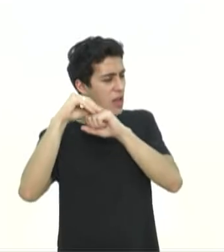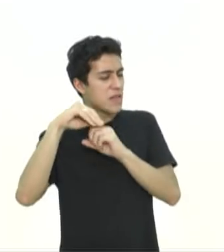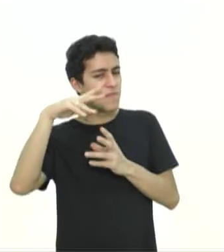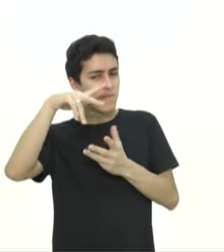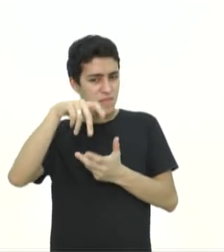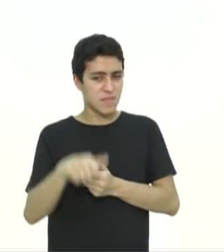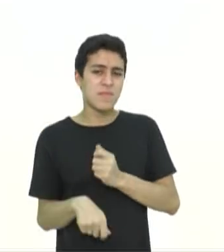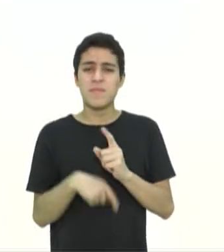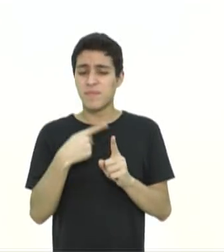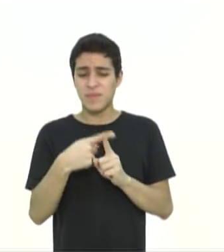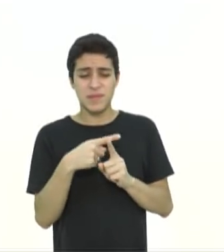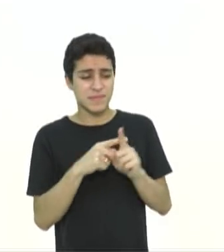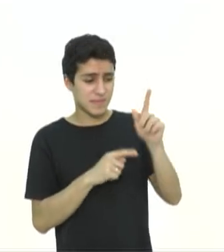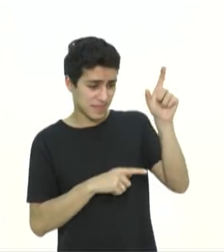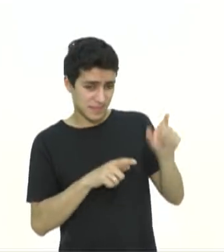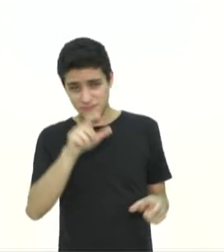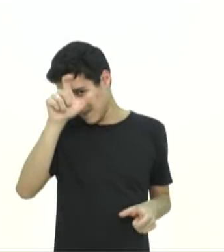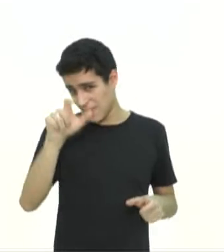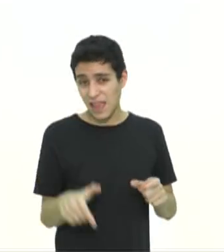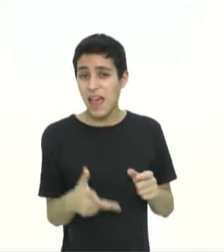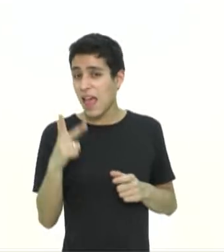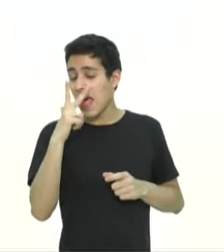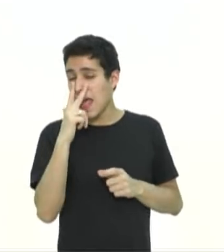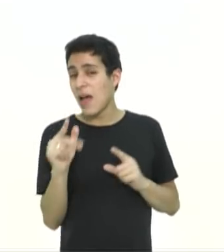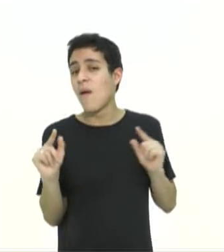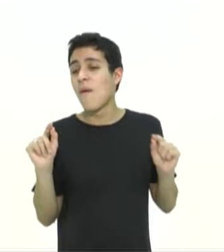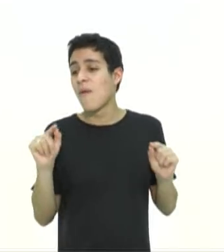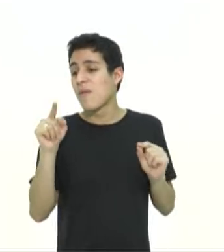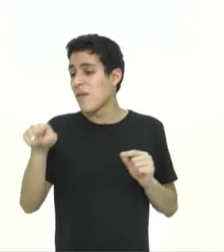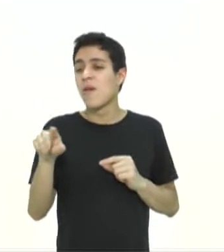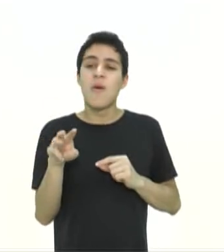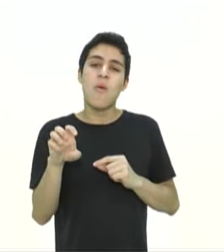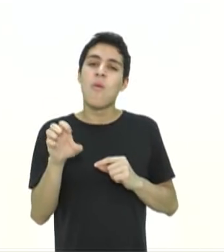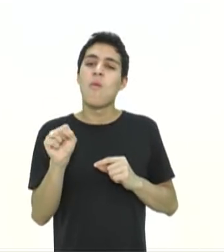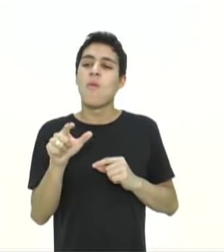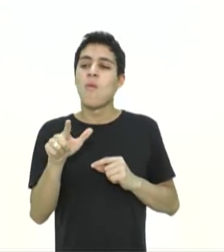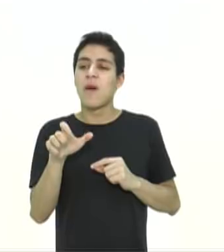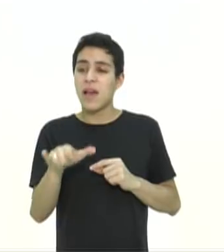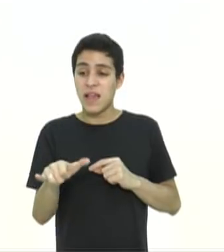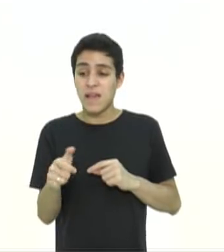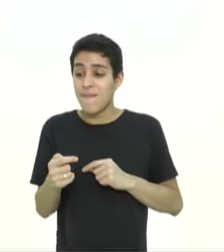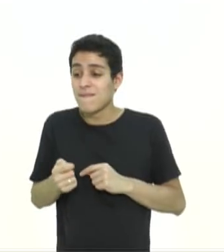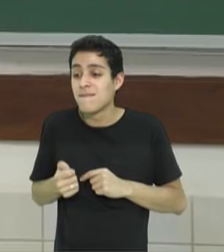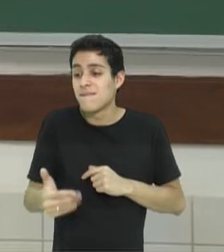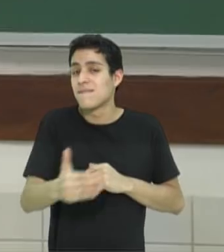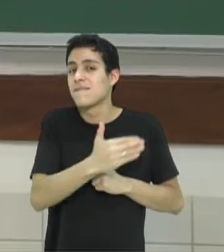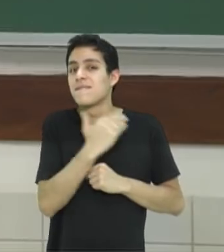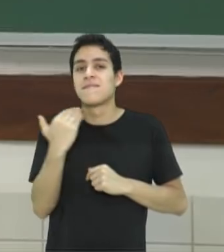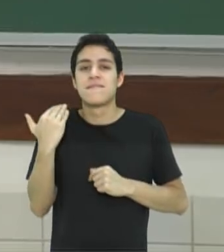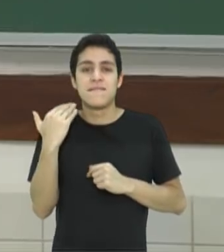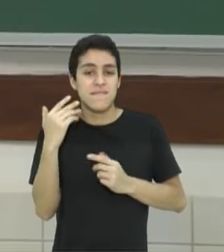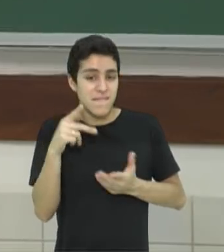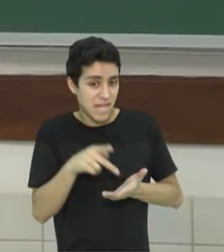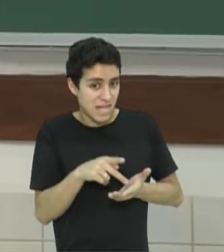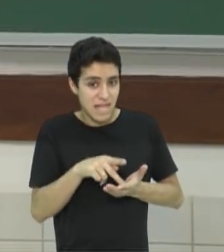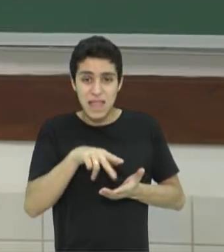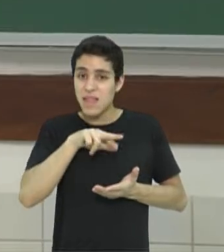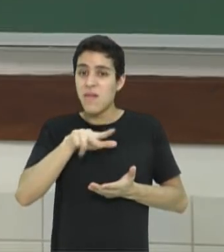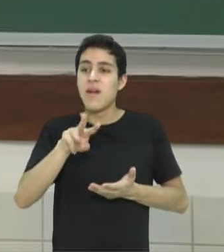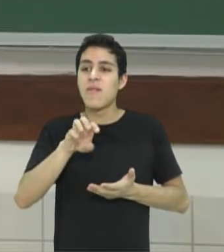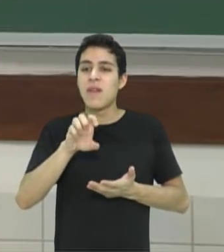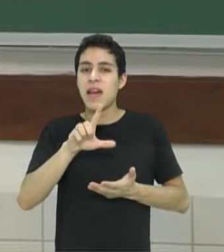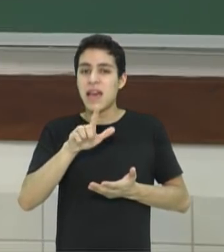responda. Por que as personagens achavam que o Wesley estava prestes a morrer? Na verdade, não é o Wesley,